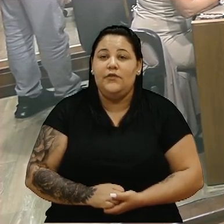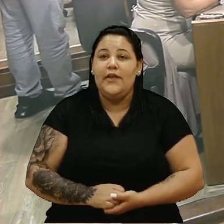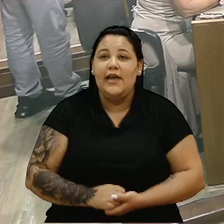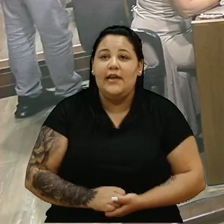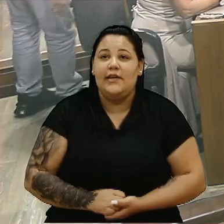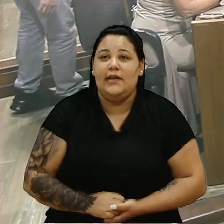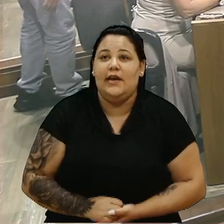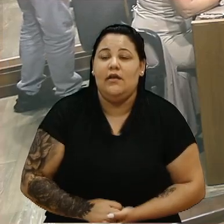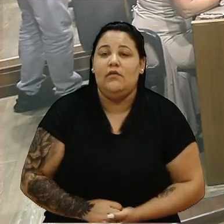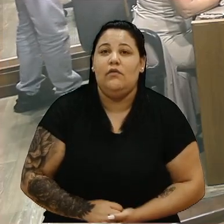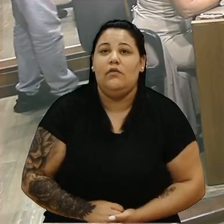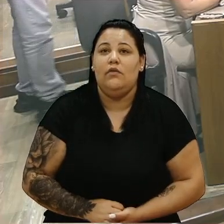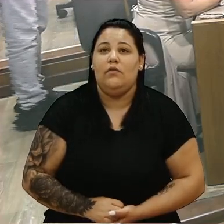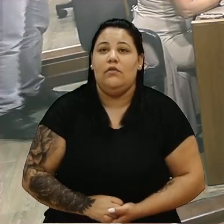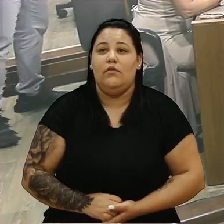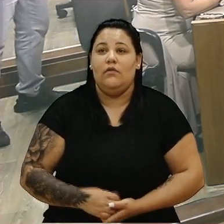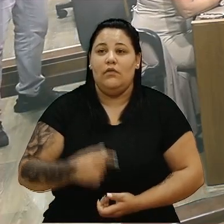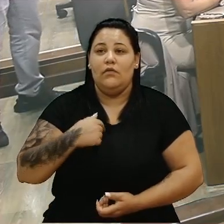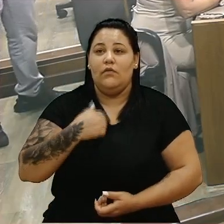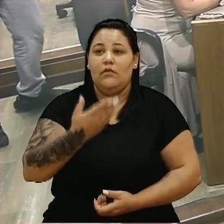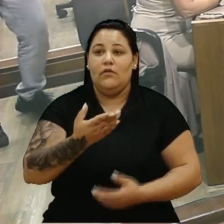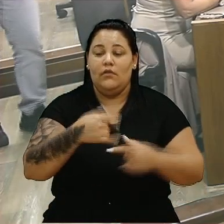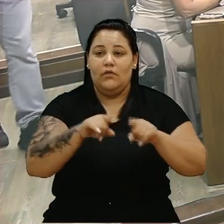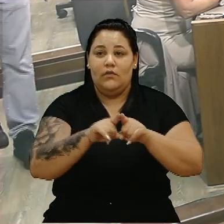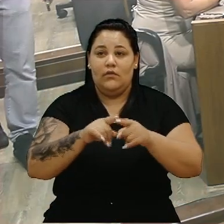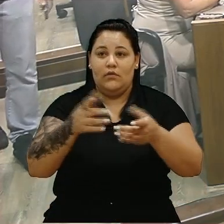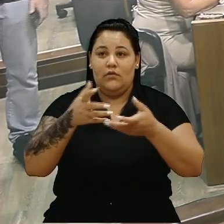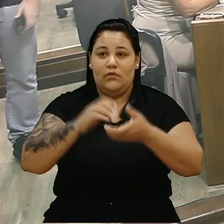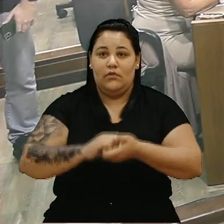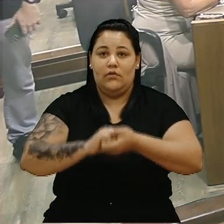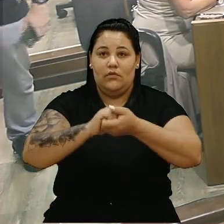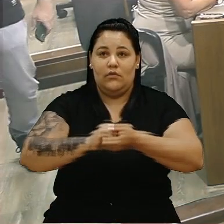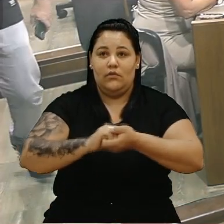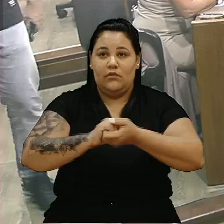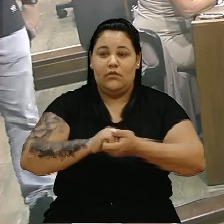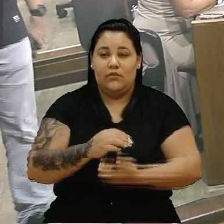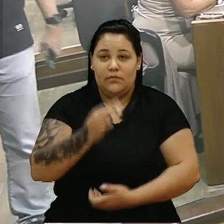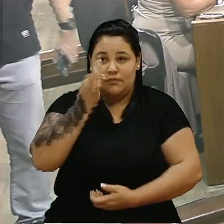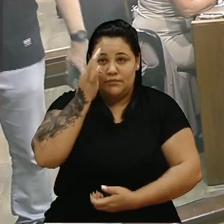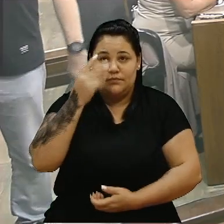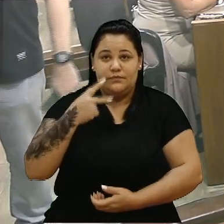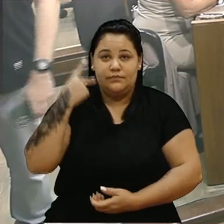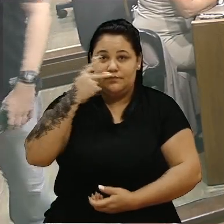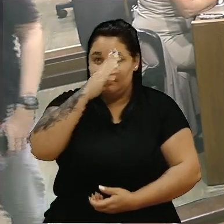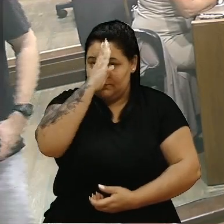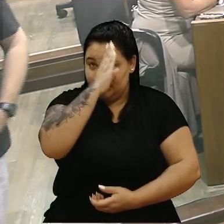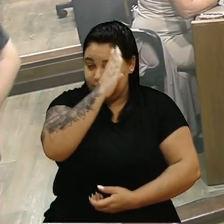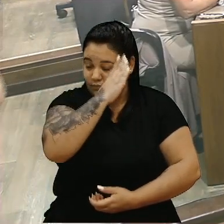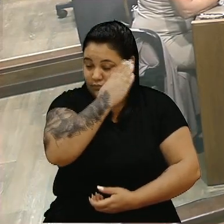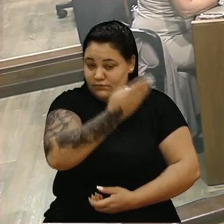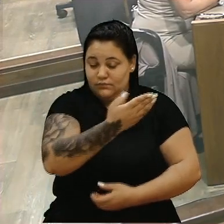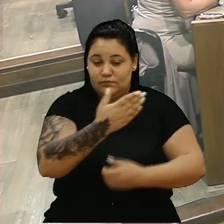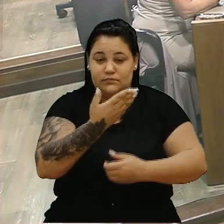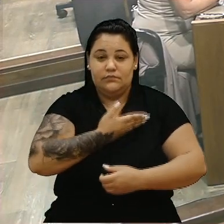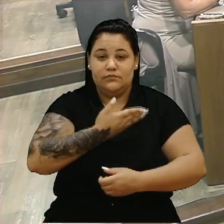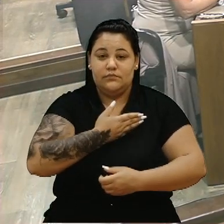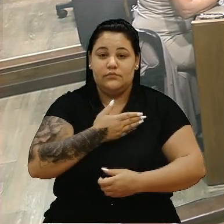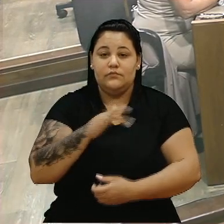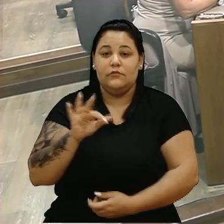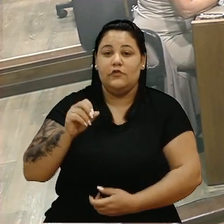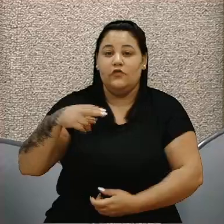Mas tudo bem, vamos lá. Saudar aqui a presença do secretário Bressan, meu querido amigo Fontana,